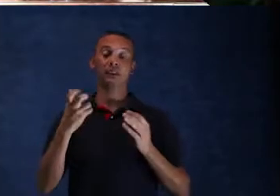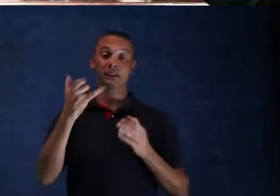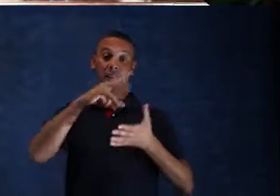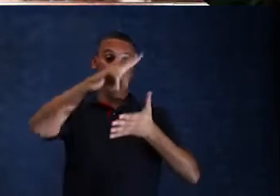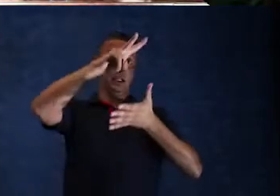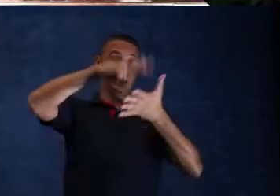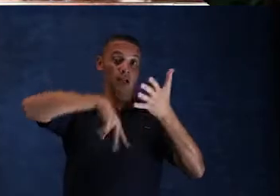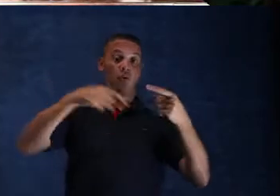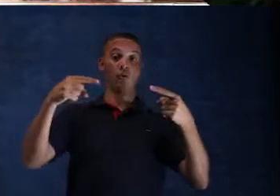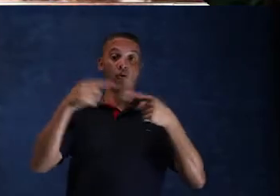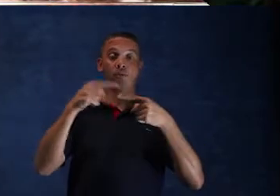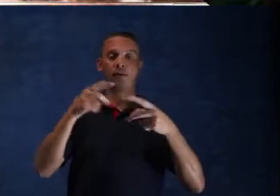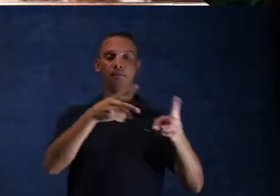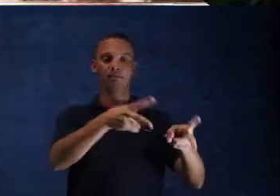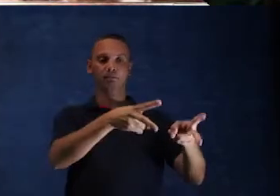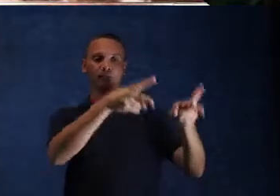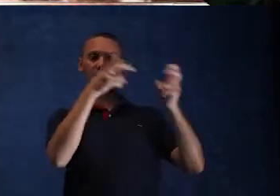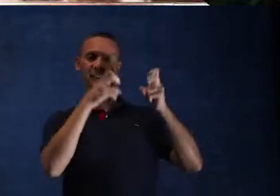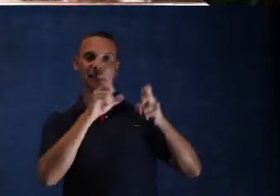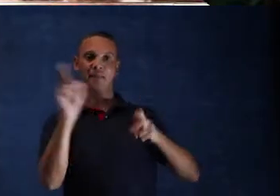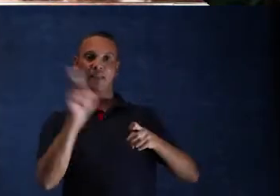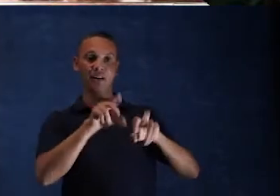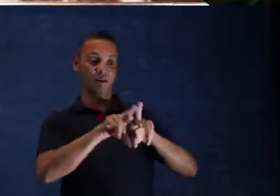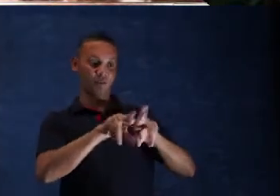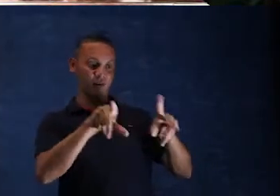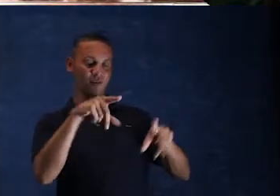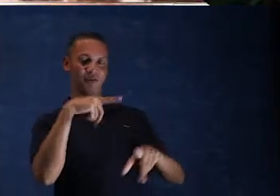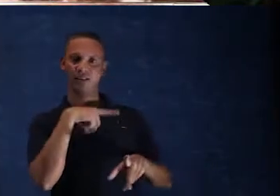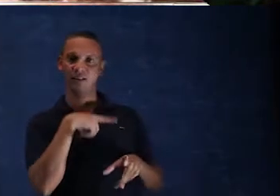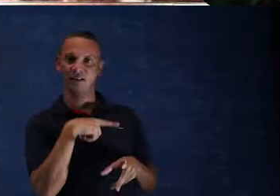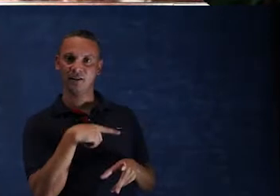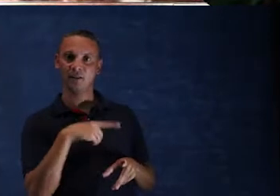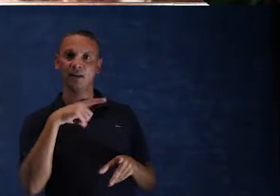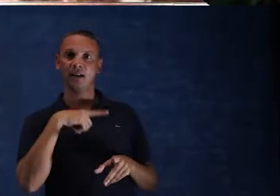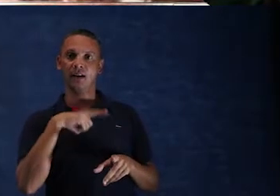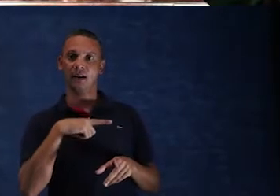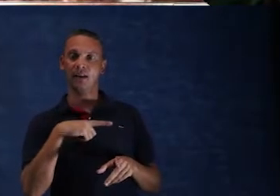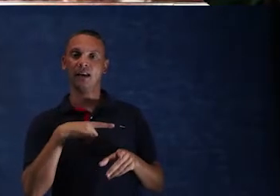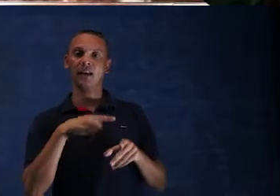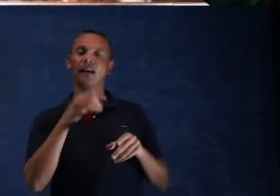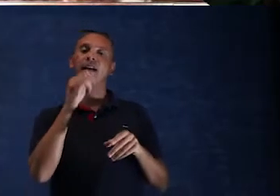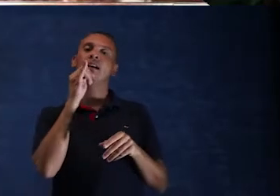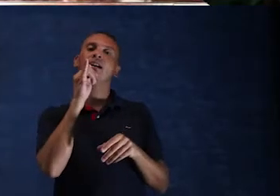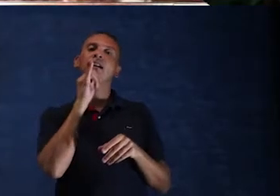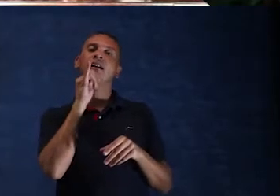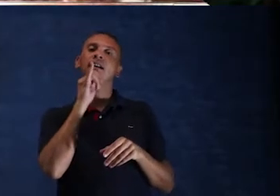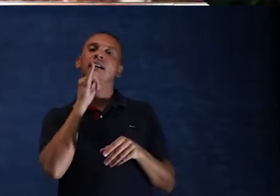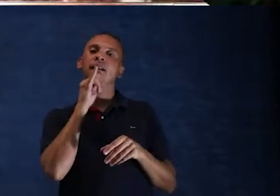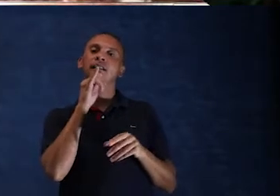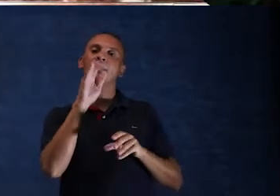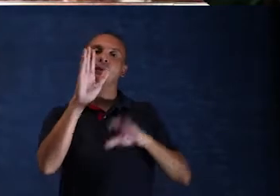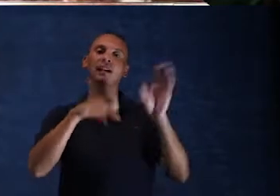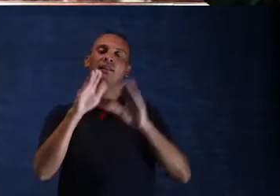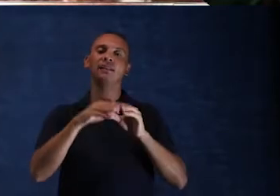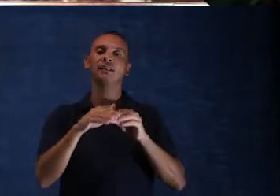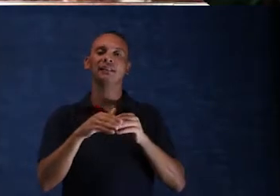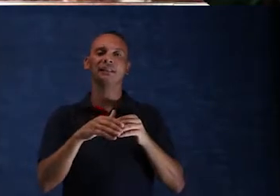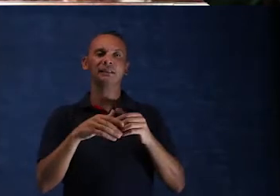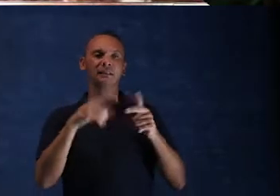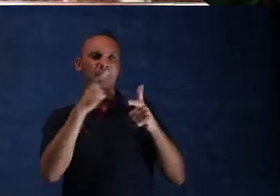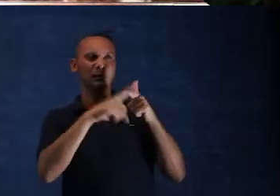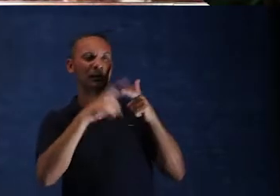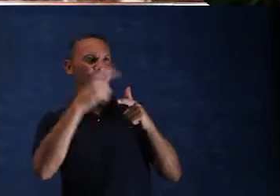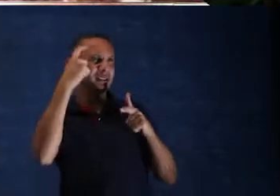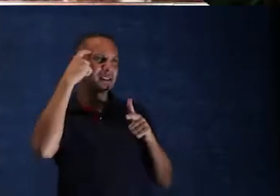é alguém que percebe que ele não é um ser infalível, mas alguém que tem, de repente, um distúrbio, e é